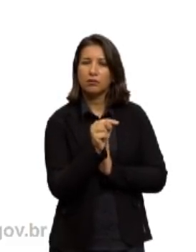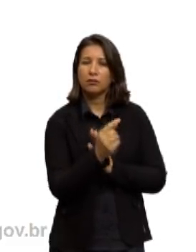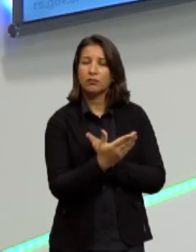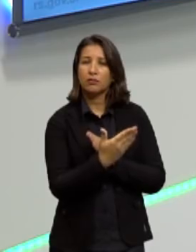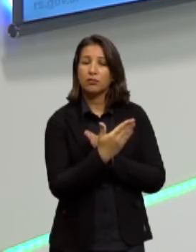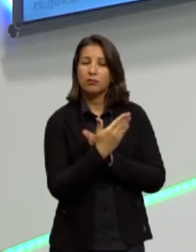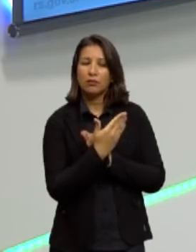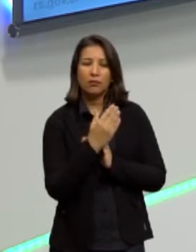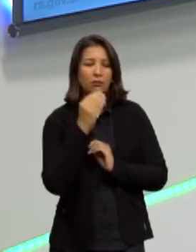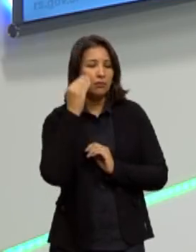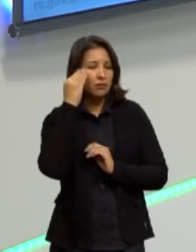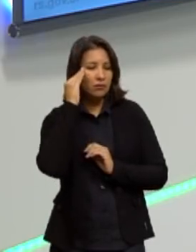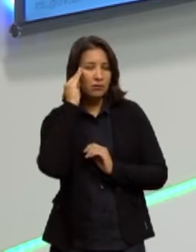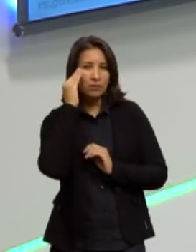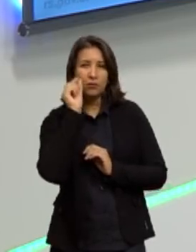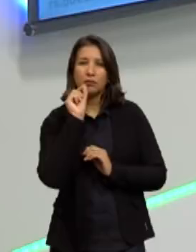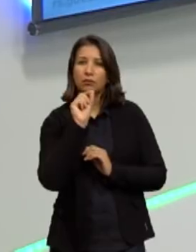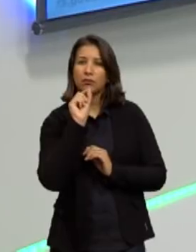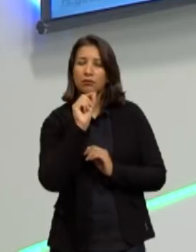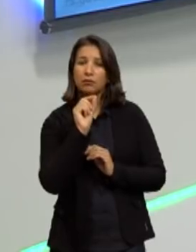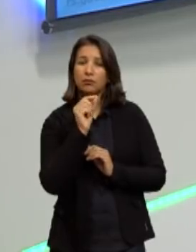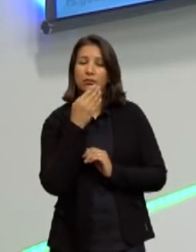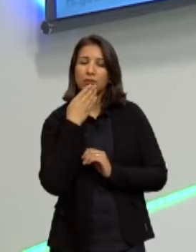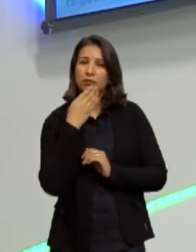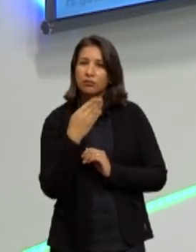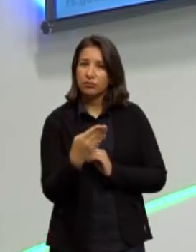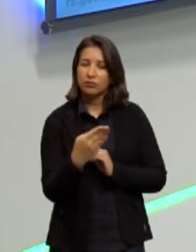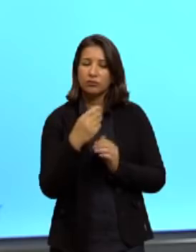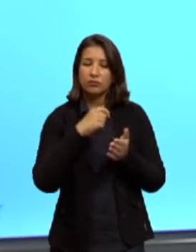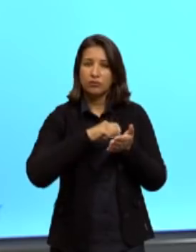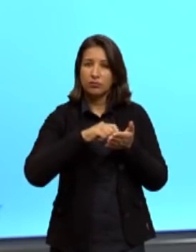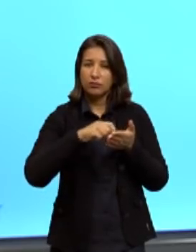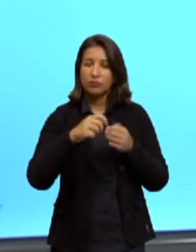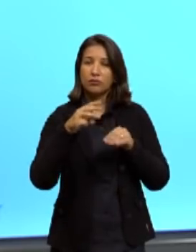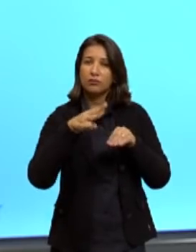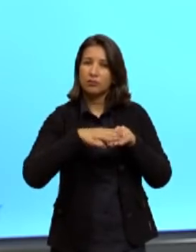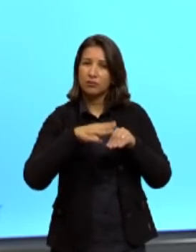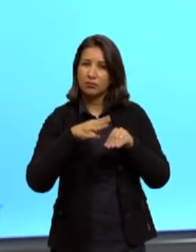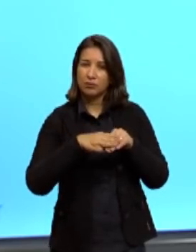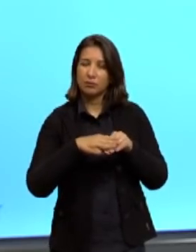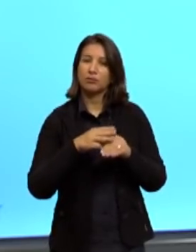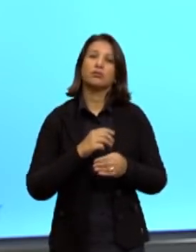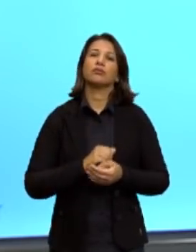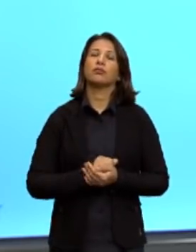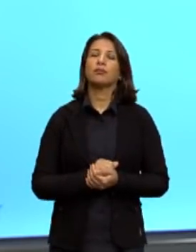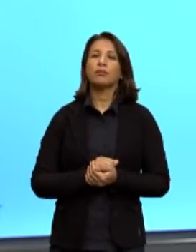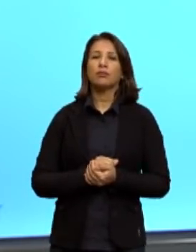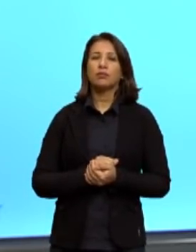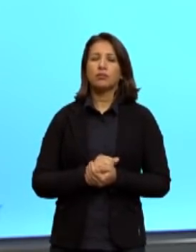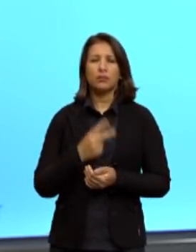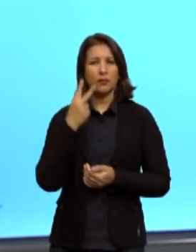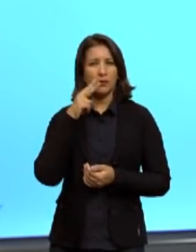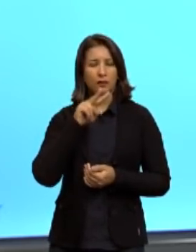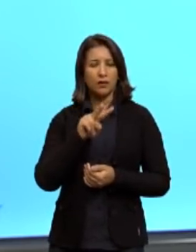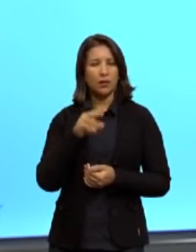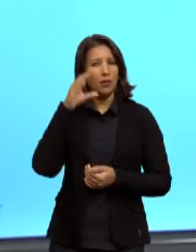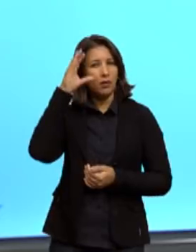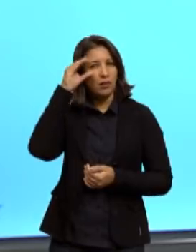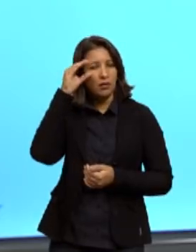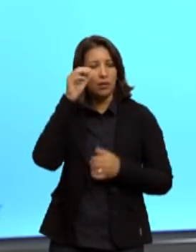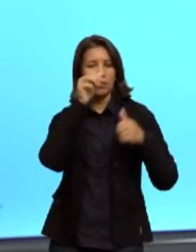com que nós entendamos o que está escrito a praticamente nesse feixe de retas não vejo